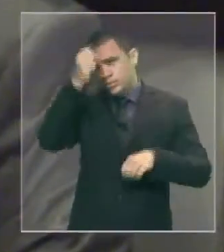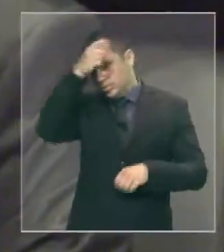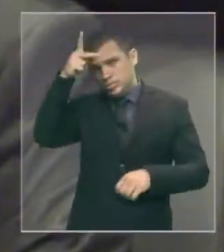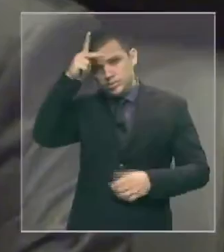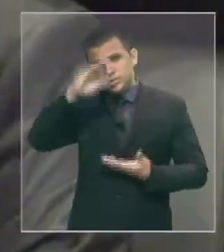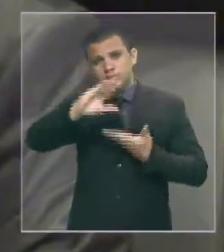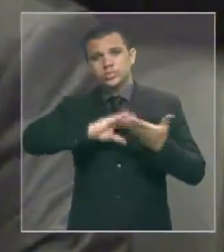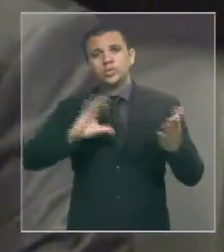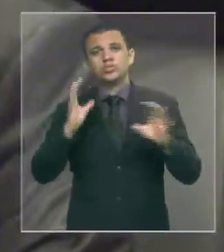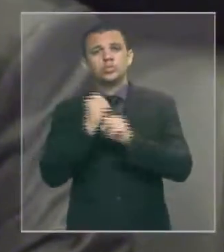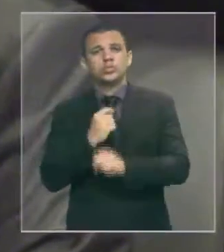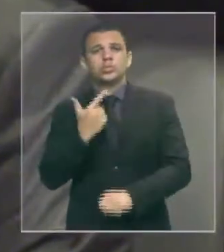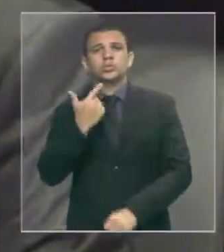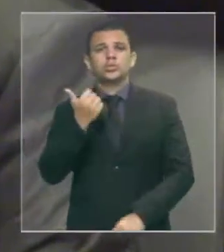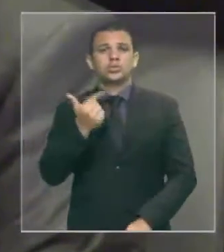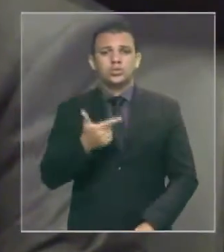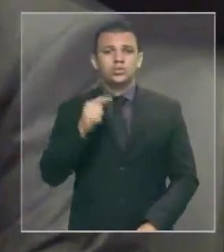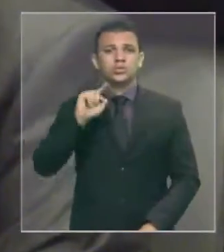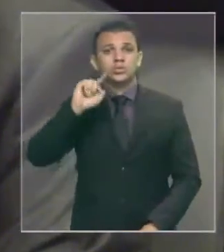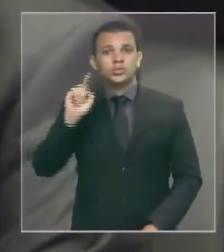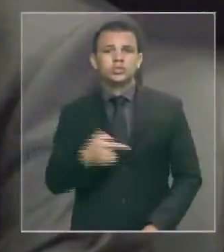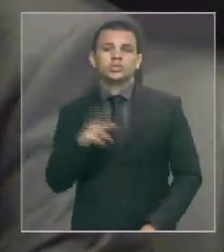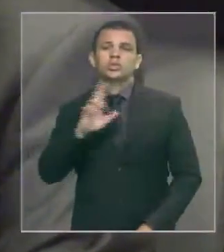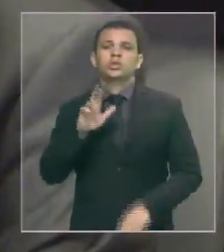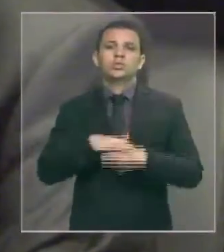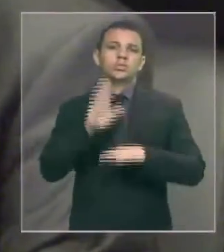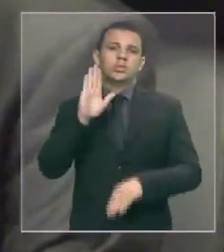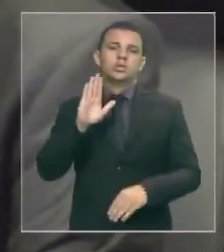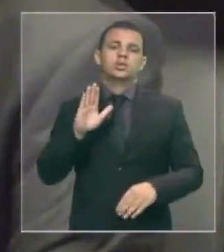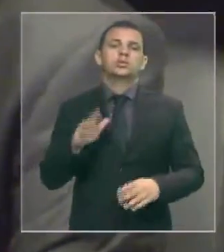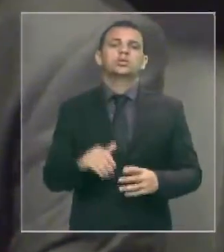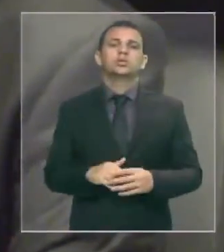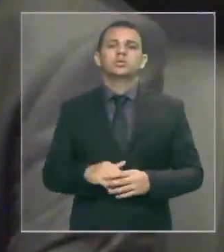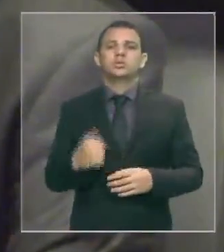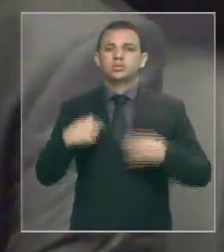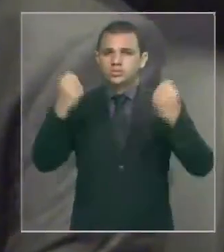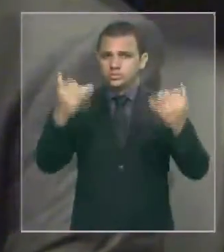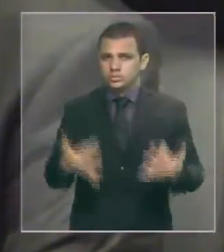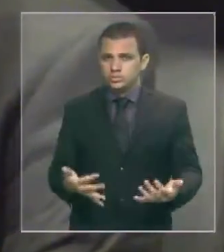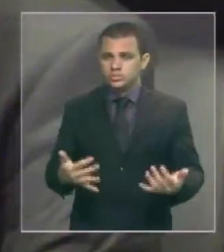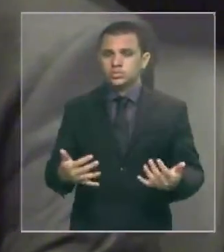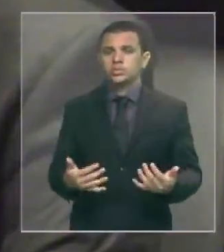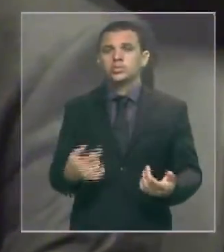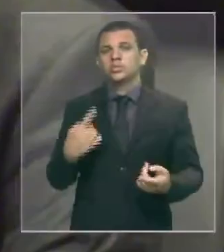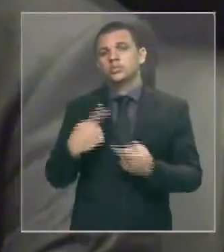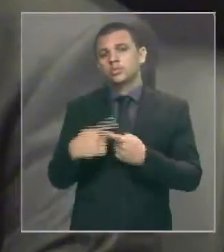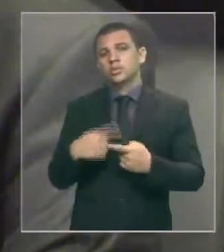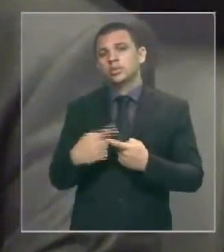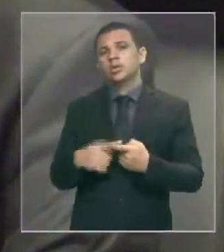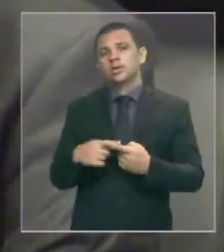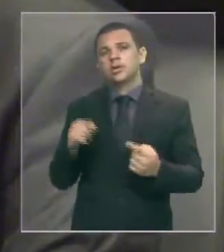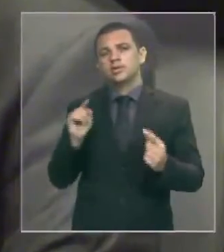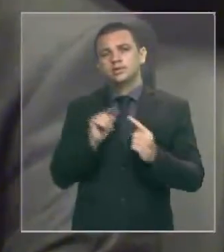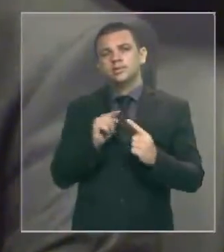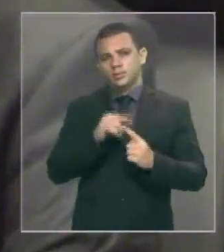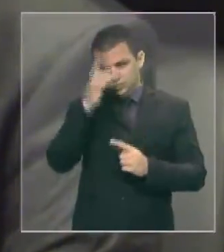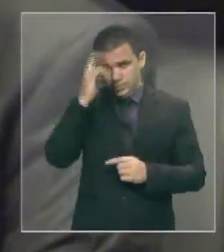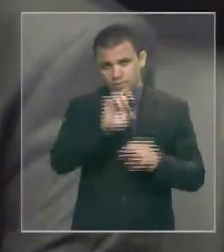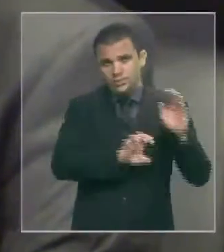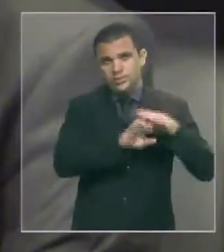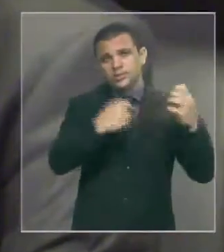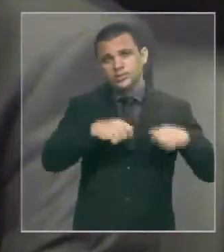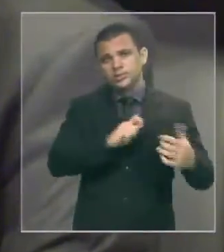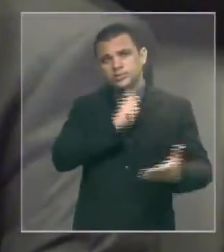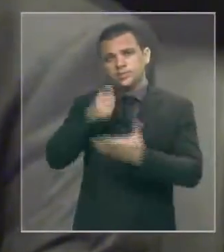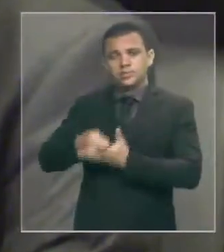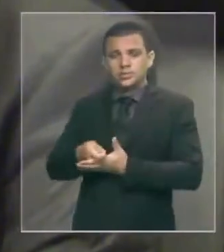mais de 12 milhões de reais apenas em outorgas, isso é oferta mínima, digo isto porque faz parte dos critérios de seleção a questão da outorga, investir no